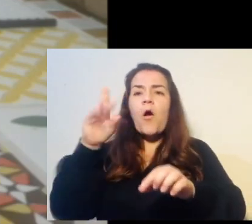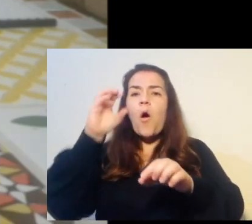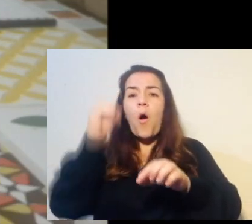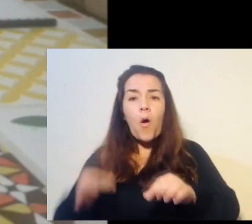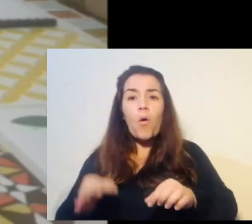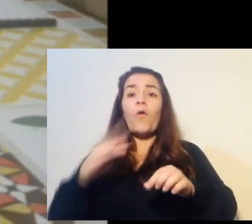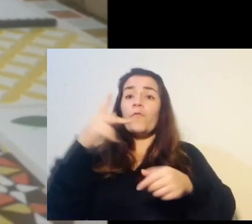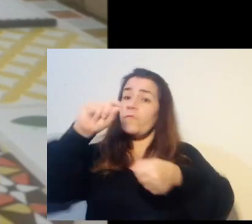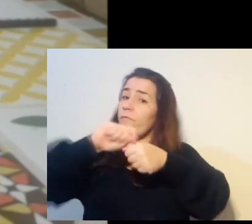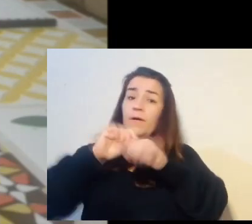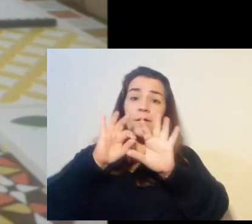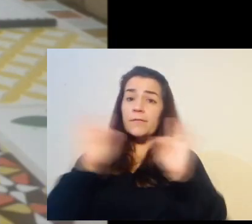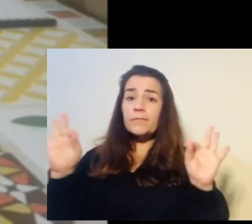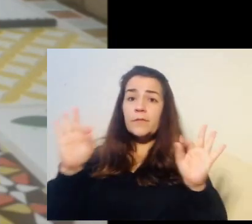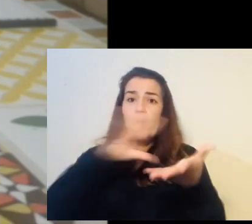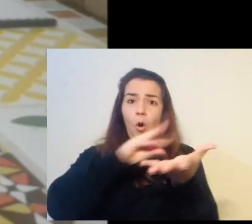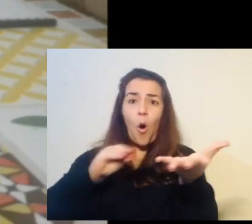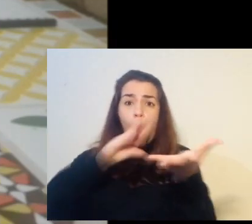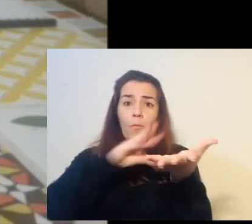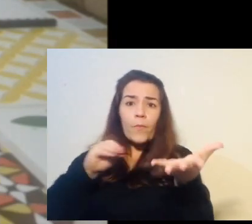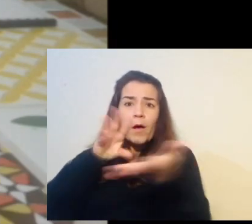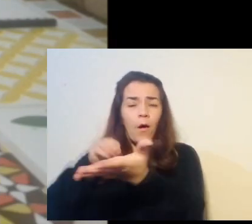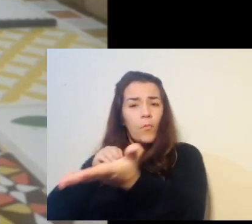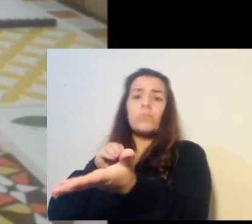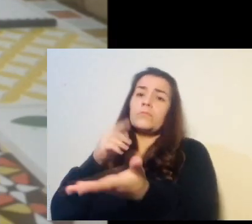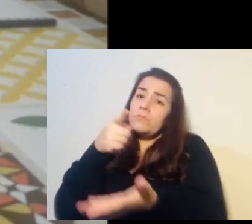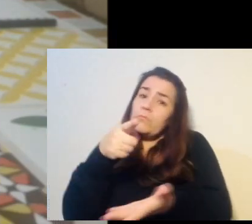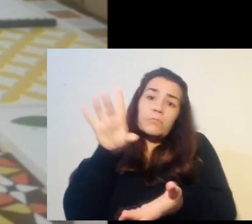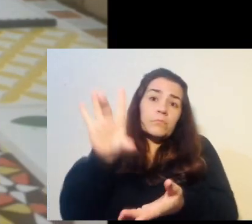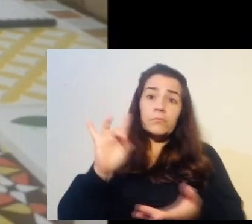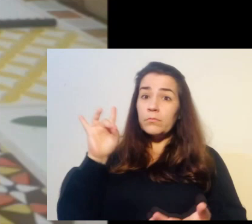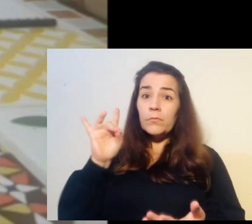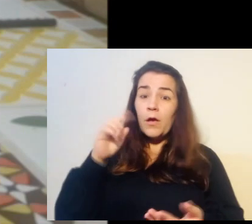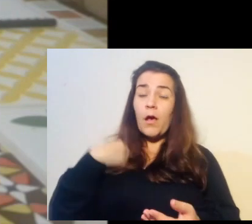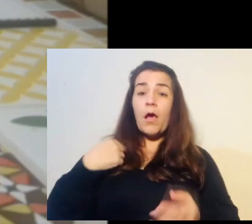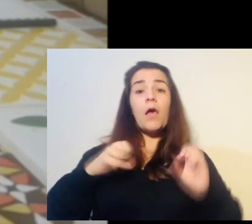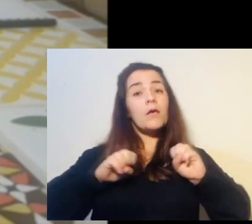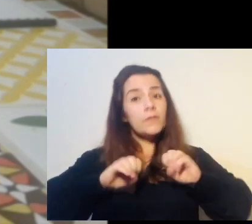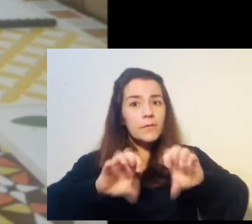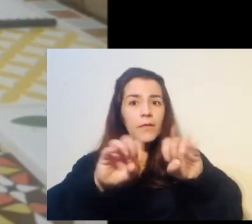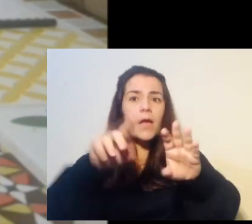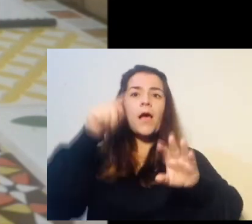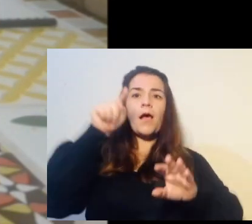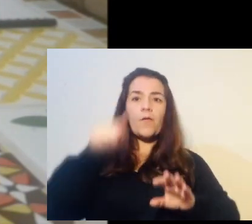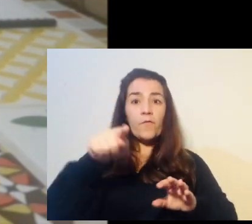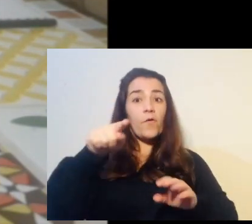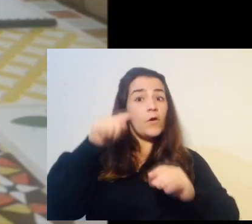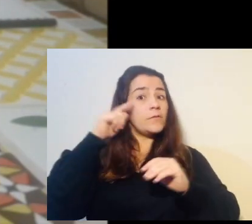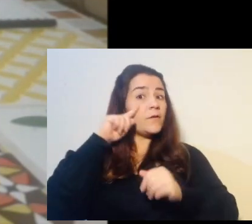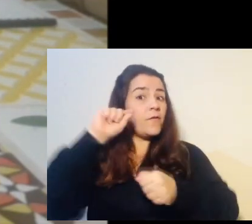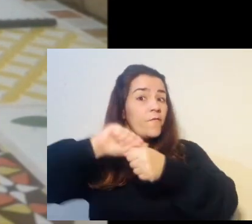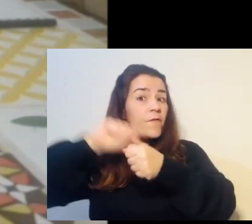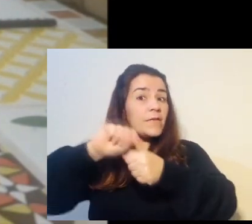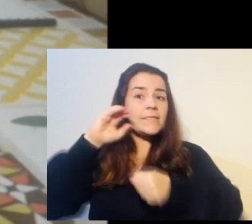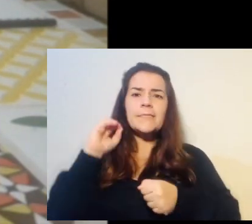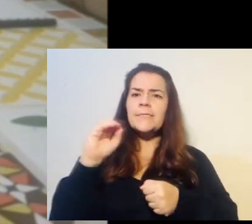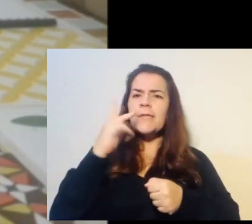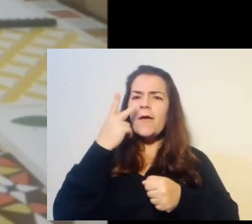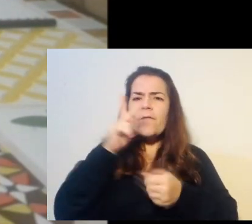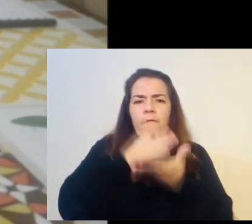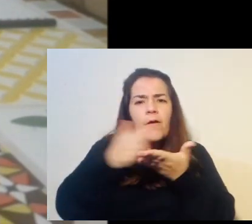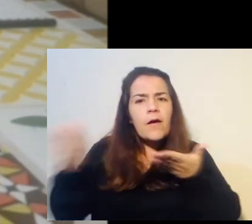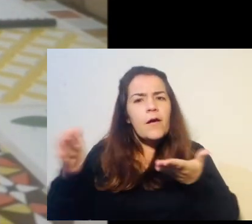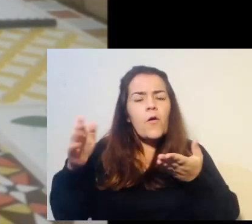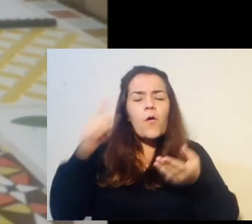rolha e fazer por cópia, né? É uma opção. Porém, eu vou ensinar aqui a construir do zero,